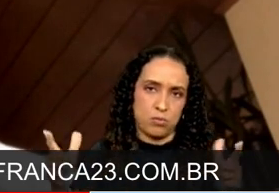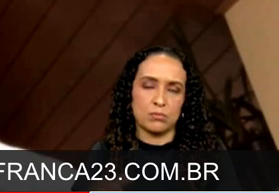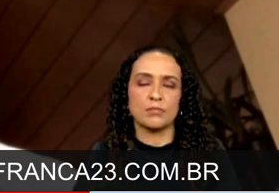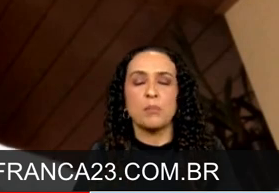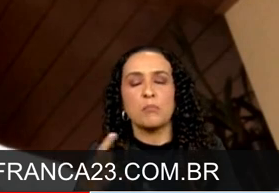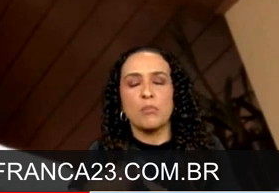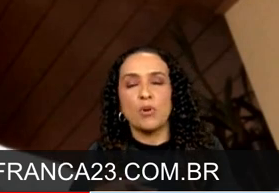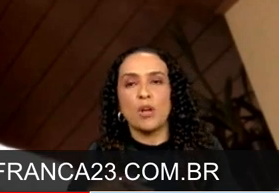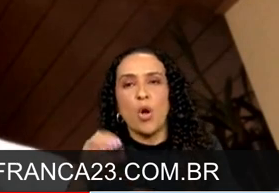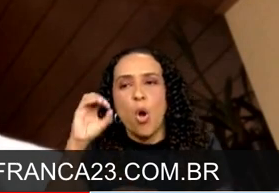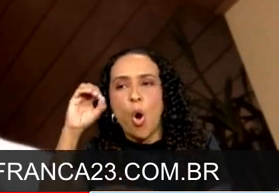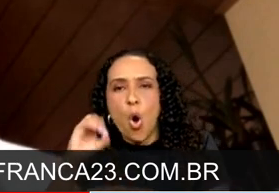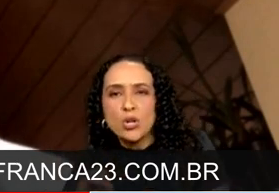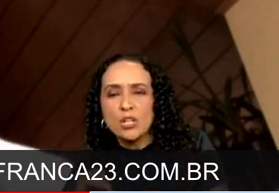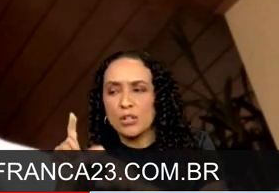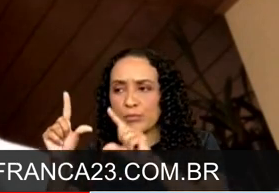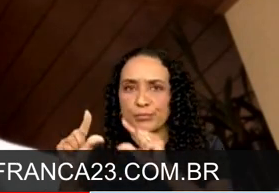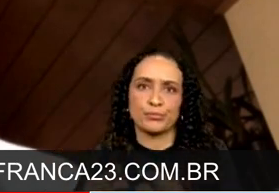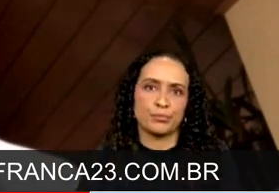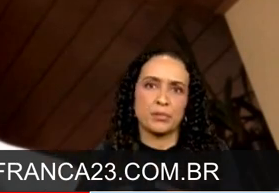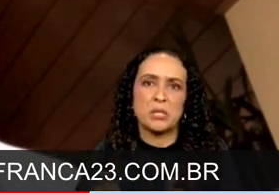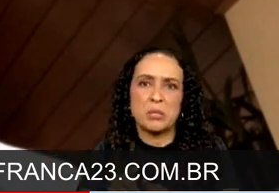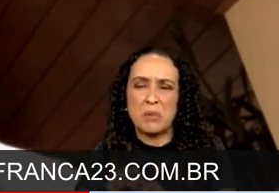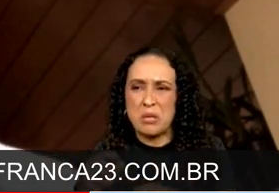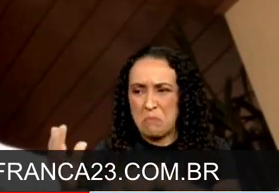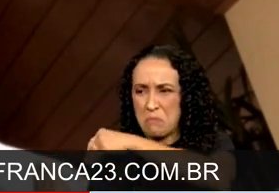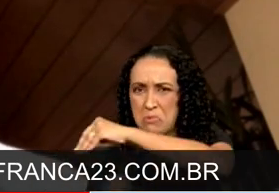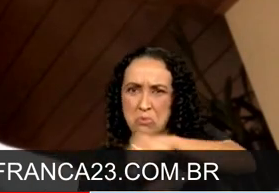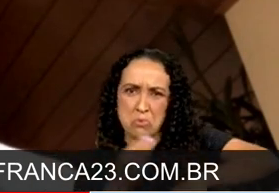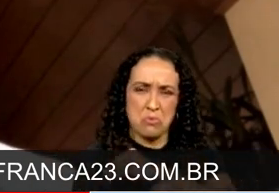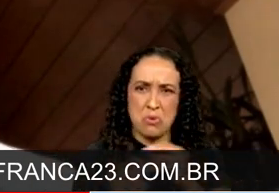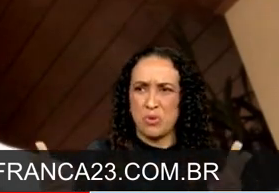de oxigênio, junto com poeiras, né,